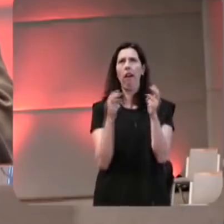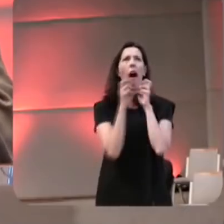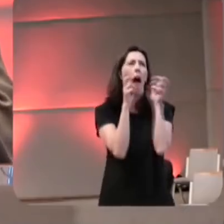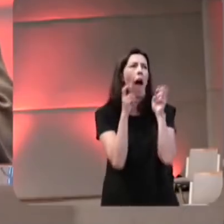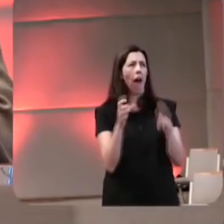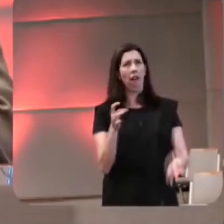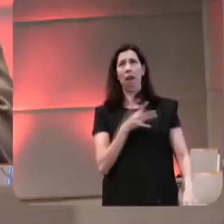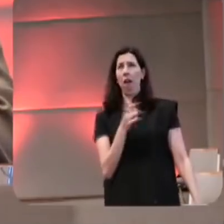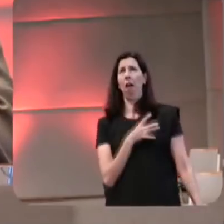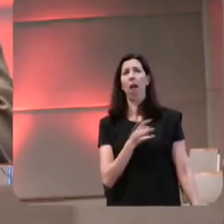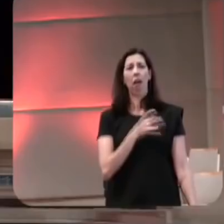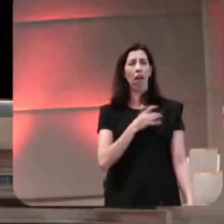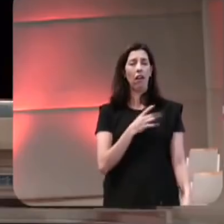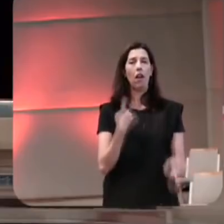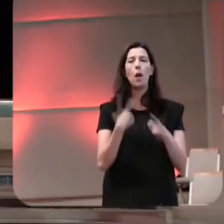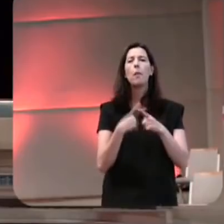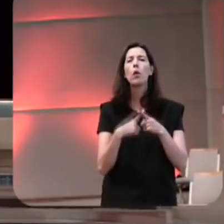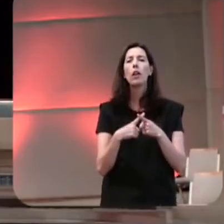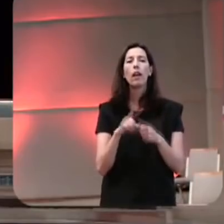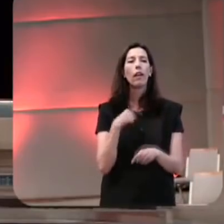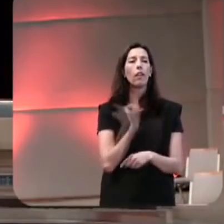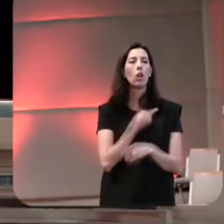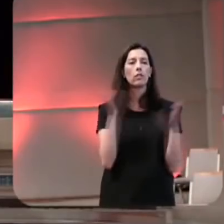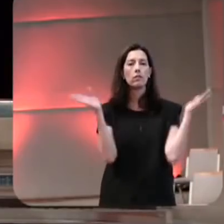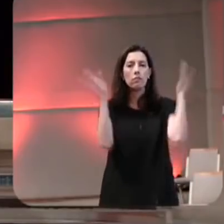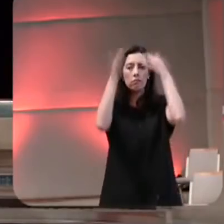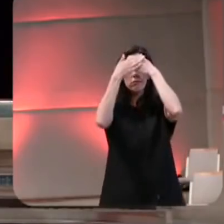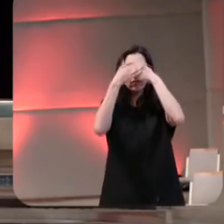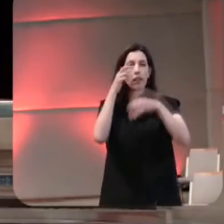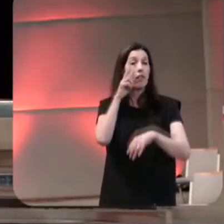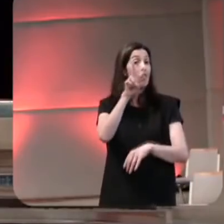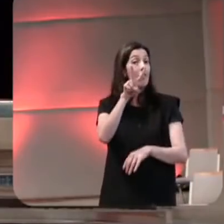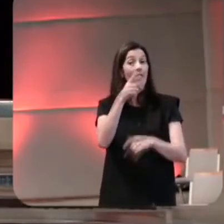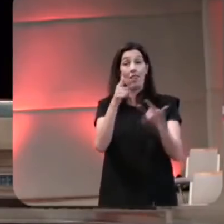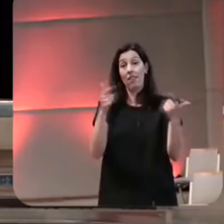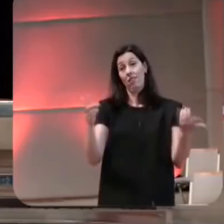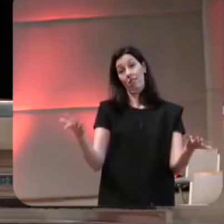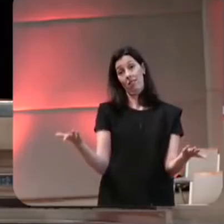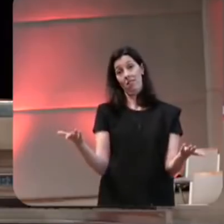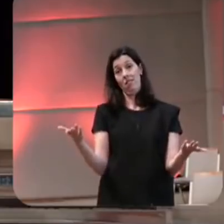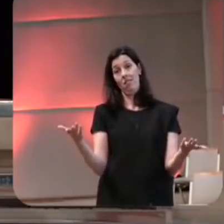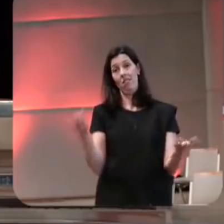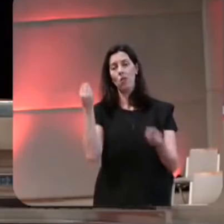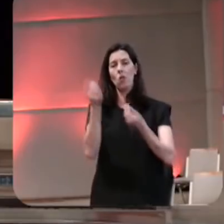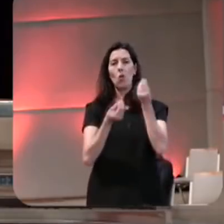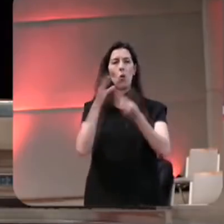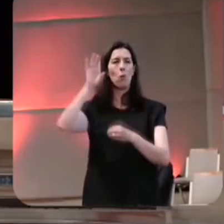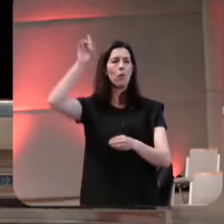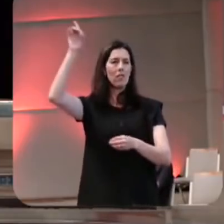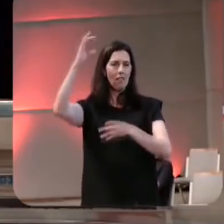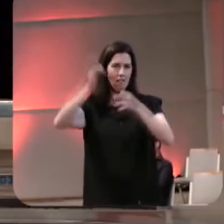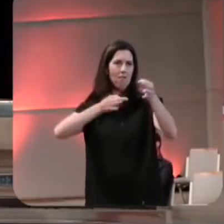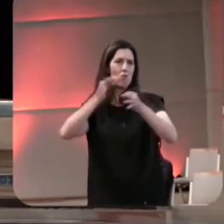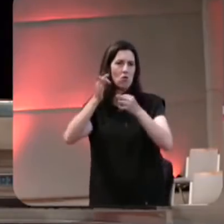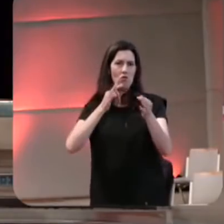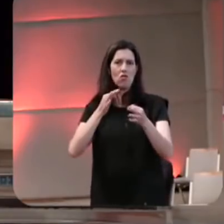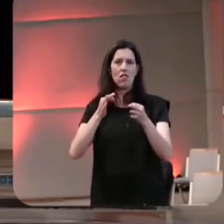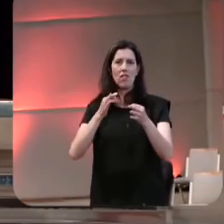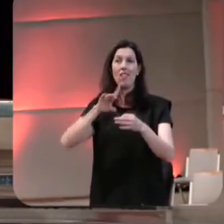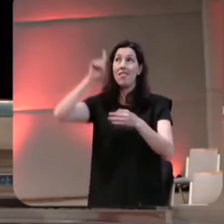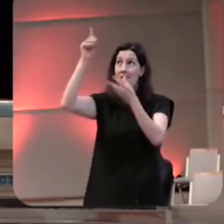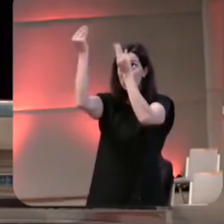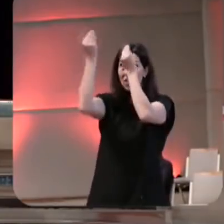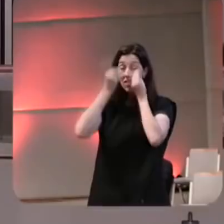Os nossos olhos se fecham. E aí a gente não é capaz de discernir o que Deus quer fazer e os recursos que ele